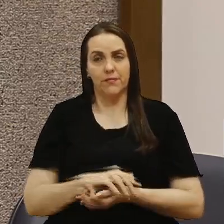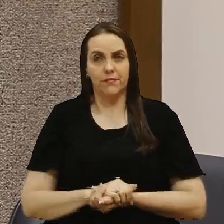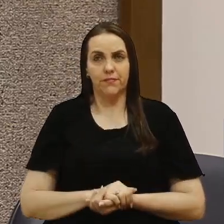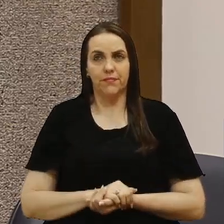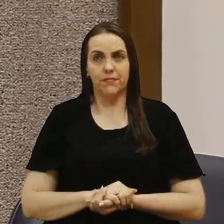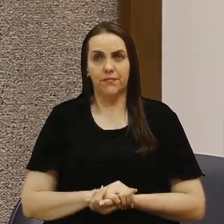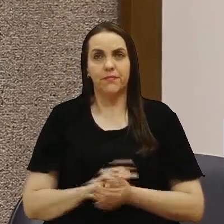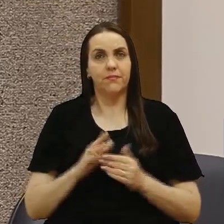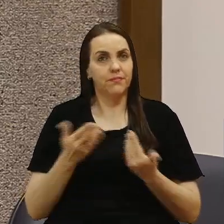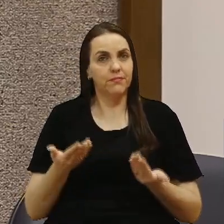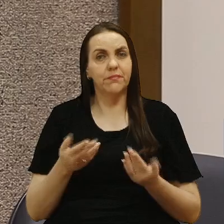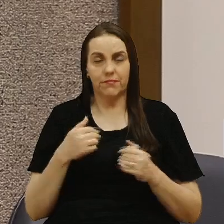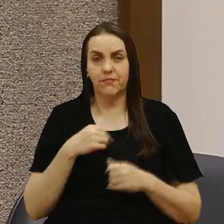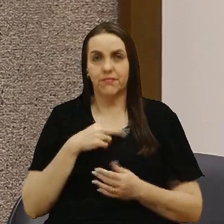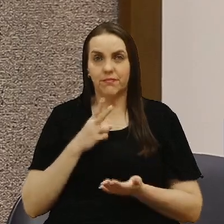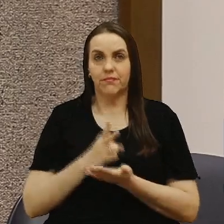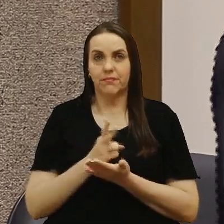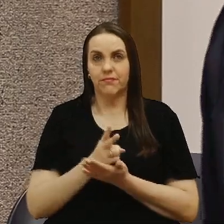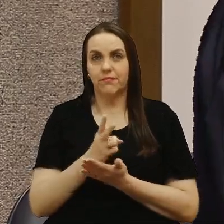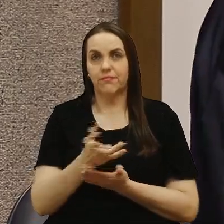Então eu sempre